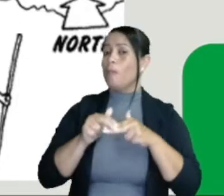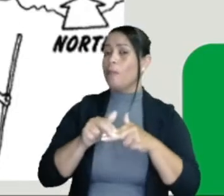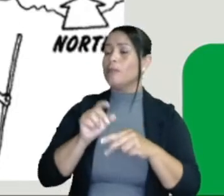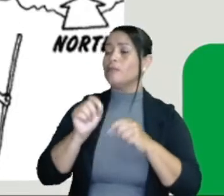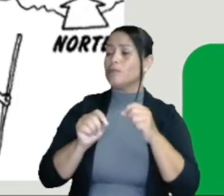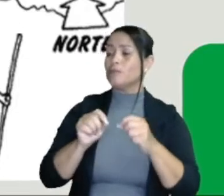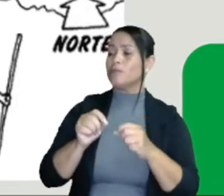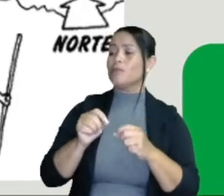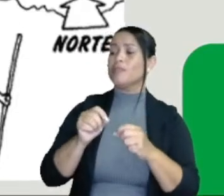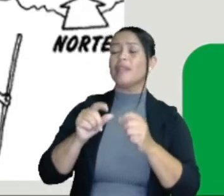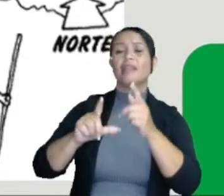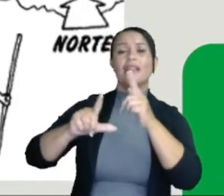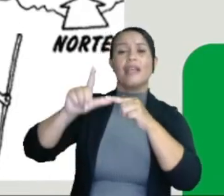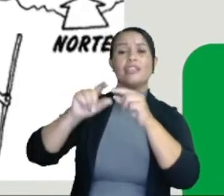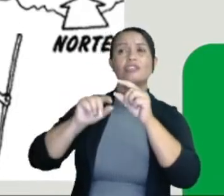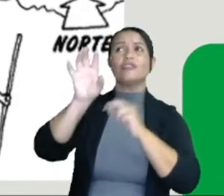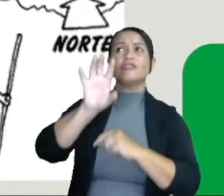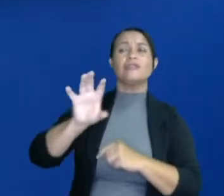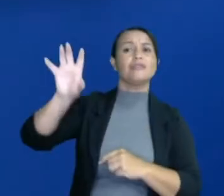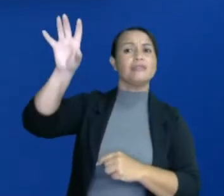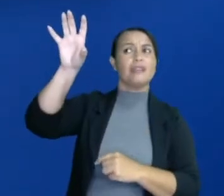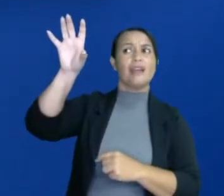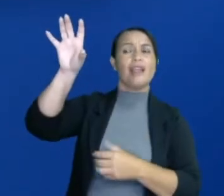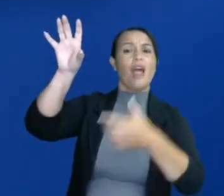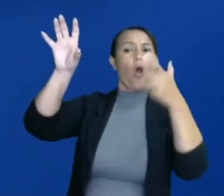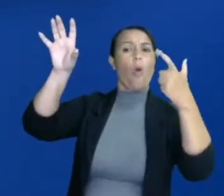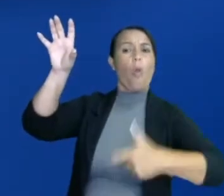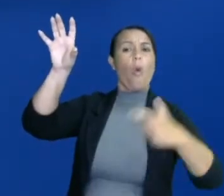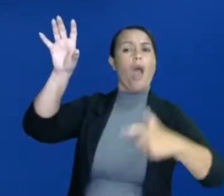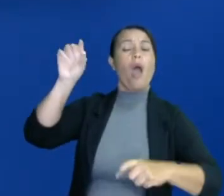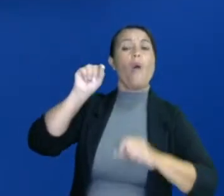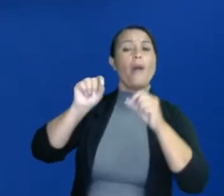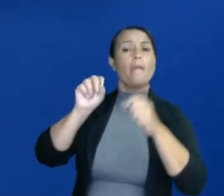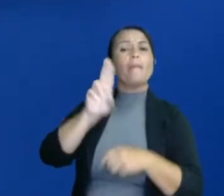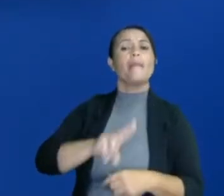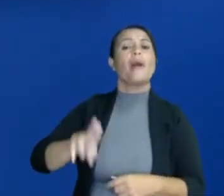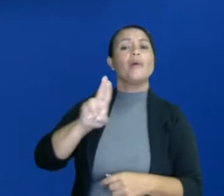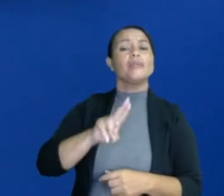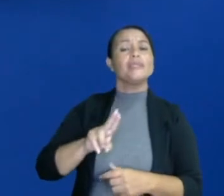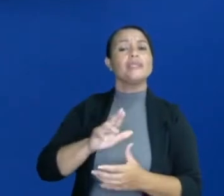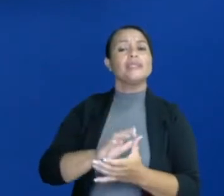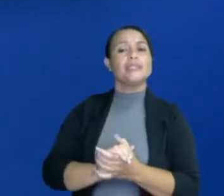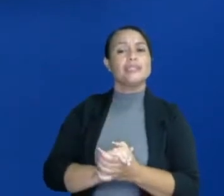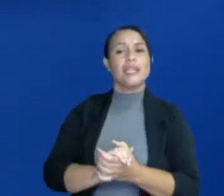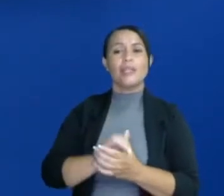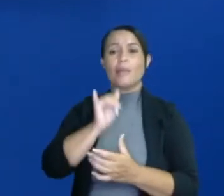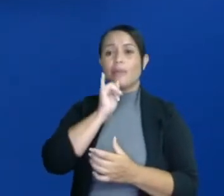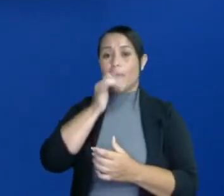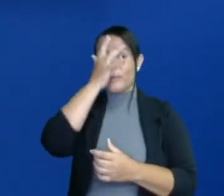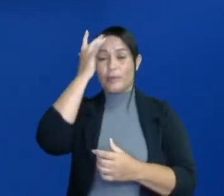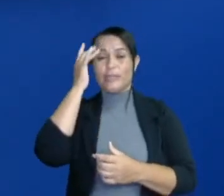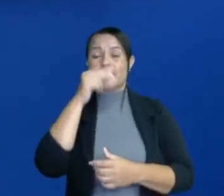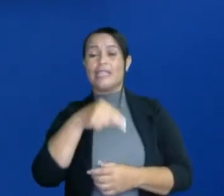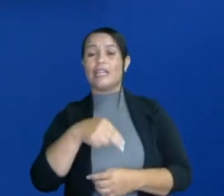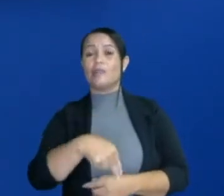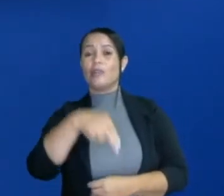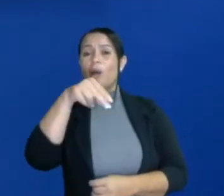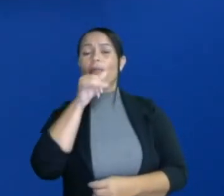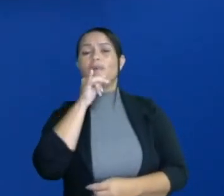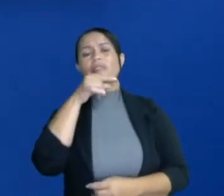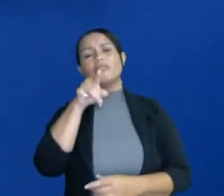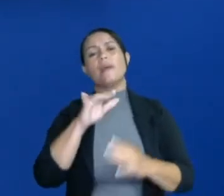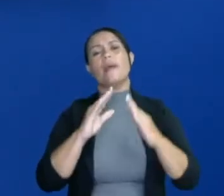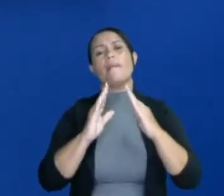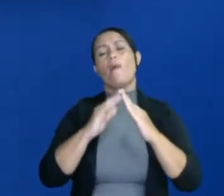estrela polar, você vai ter uma localização que serve, né, utilizada para quem está no hemisfério norte. Então, vamos supor, se você mora